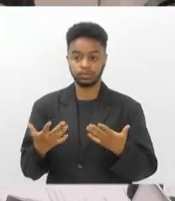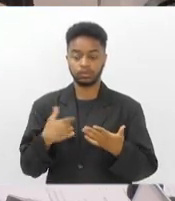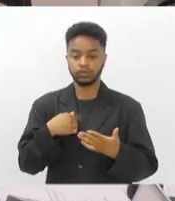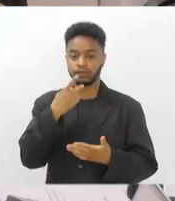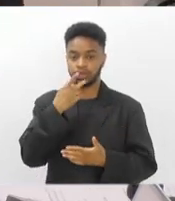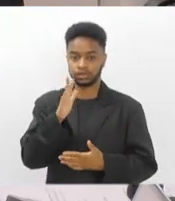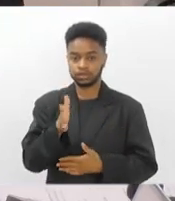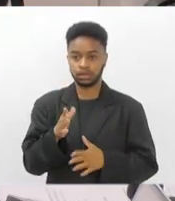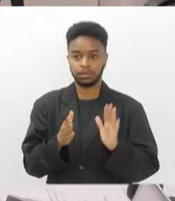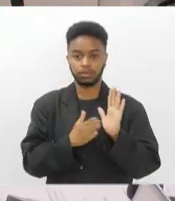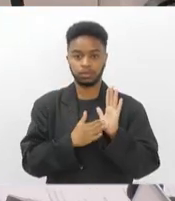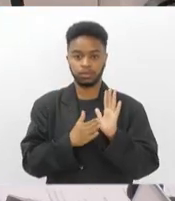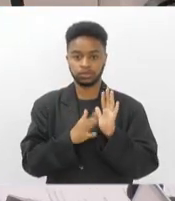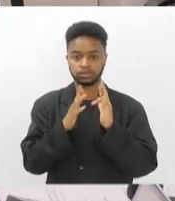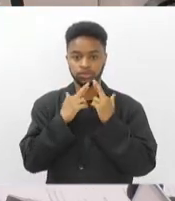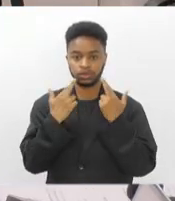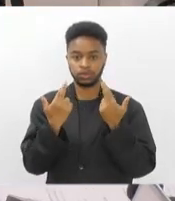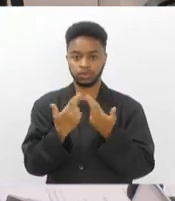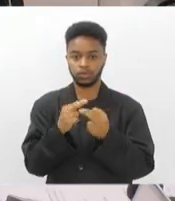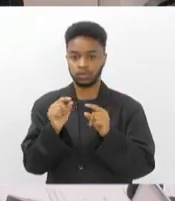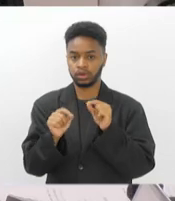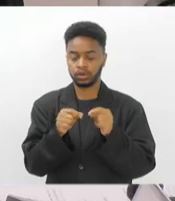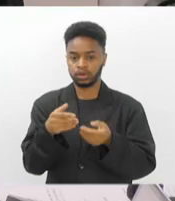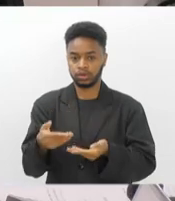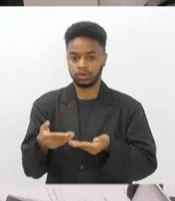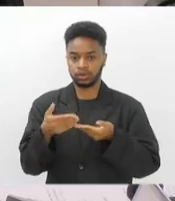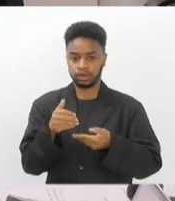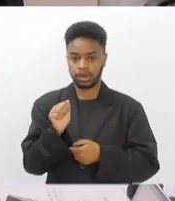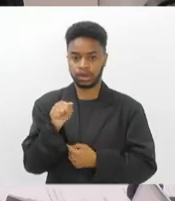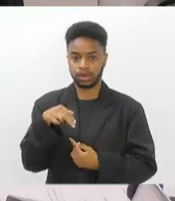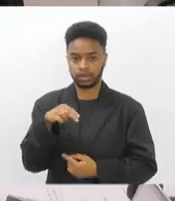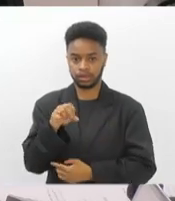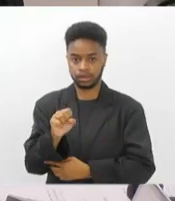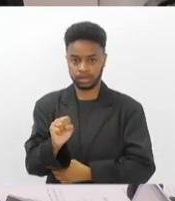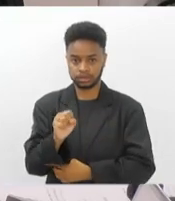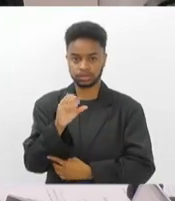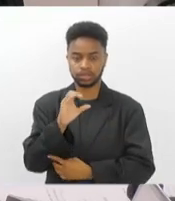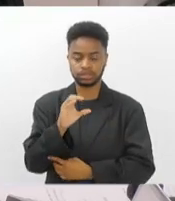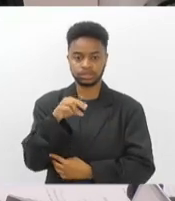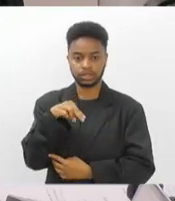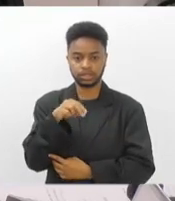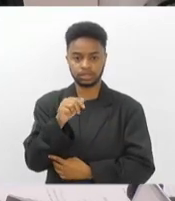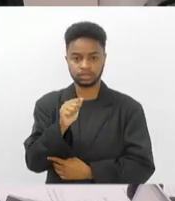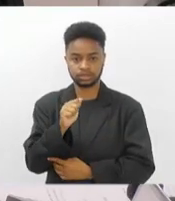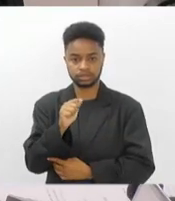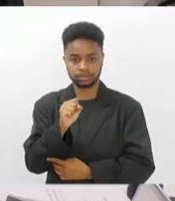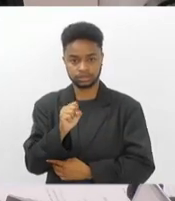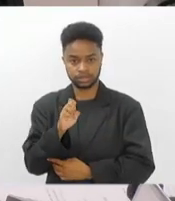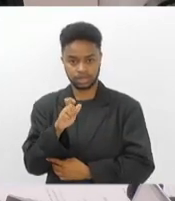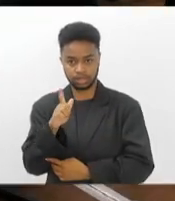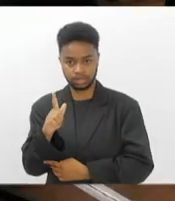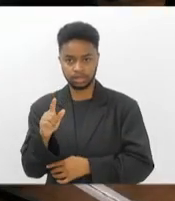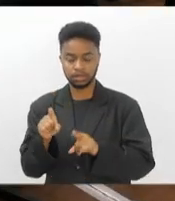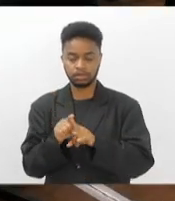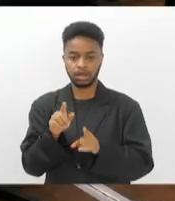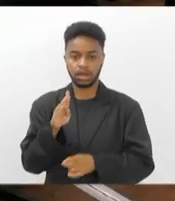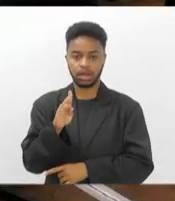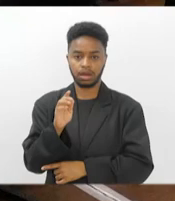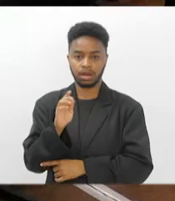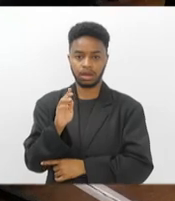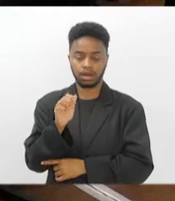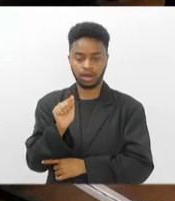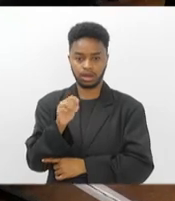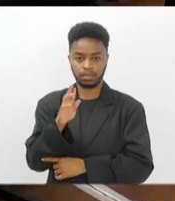para a próxima reunião seria chamar aqui a NS a cnseg abrange F na saúde